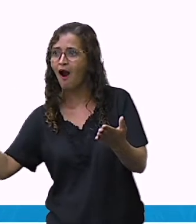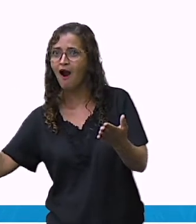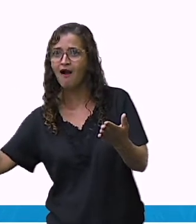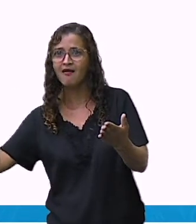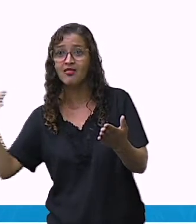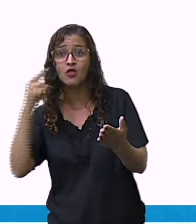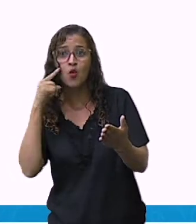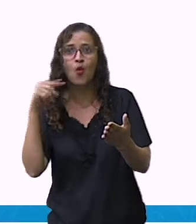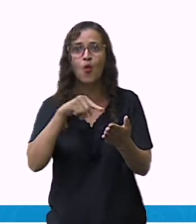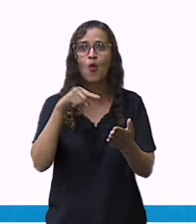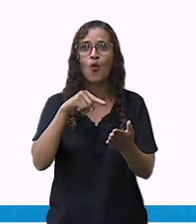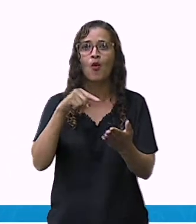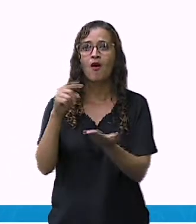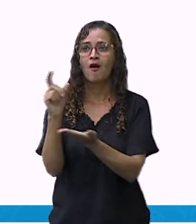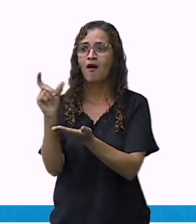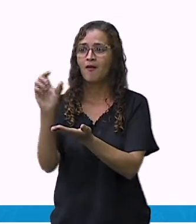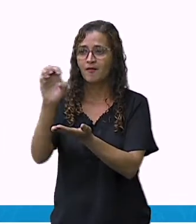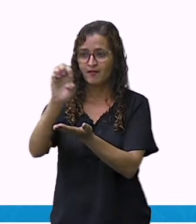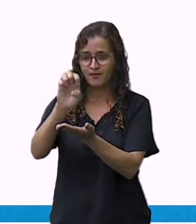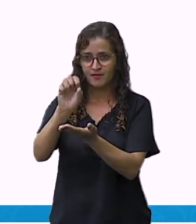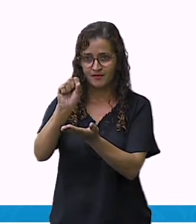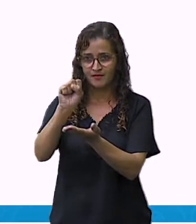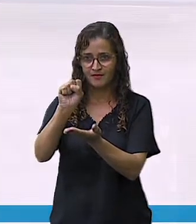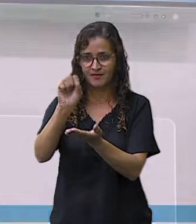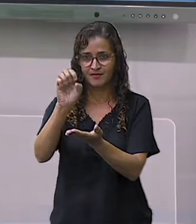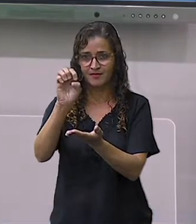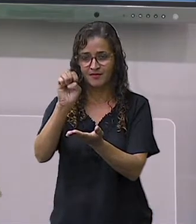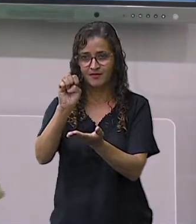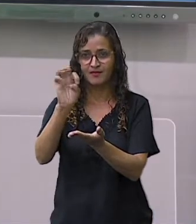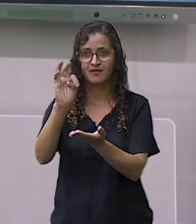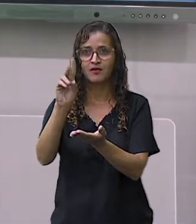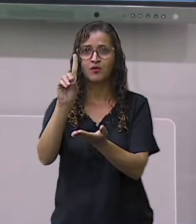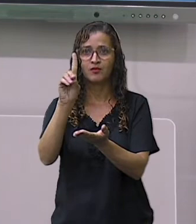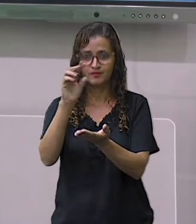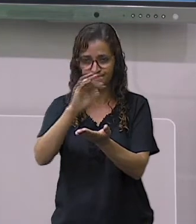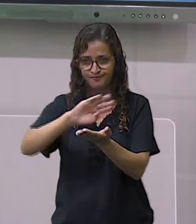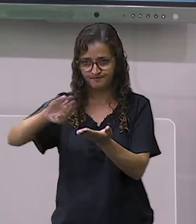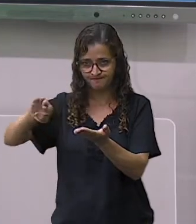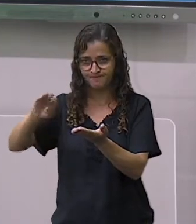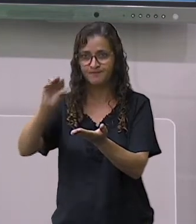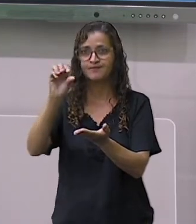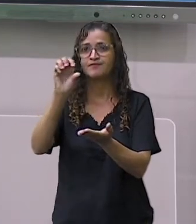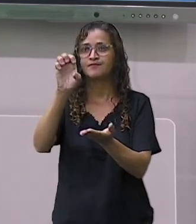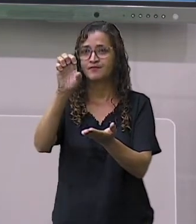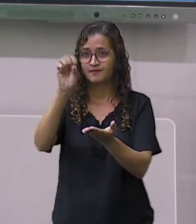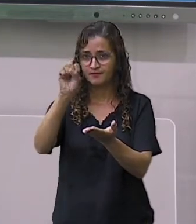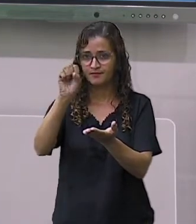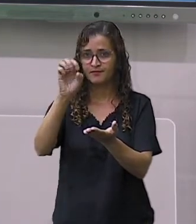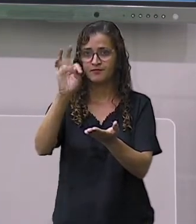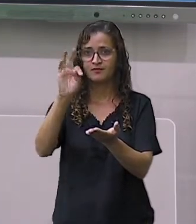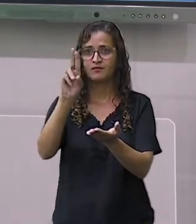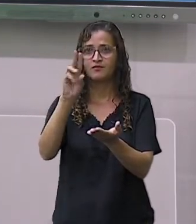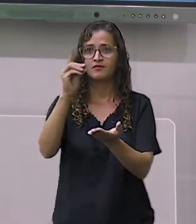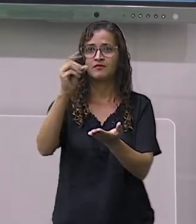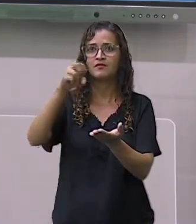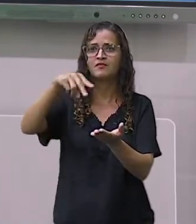palavra estudante, a primeira coisa que eu sei é que eu tenho que ir na parte da letra E.